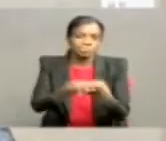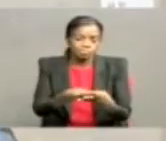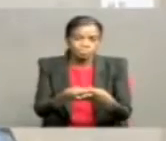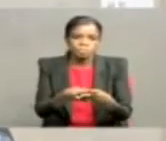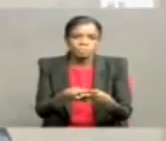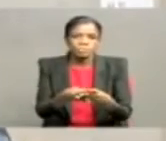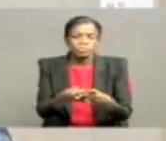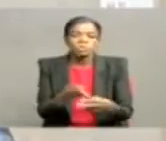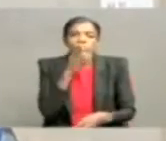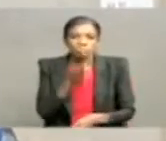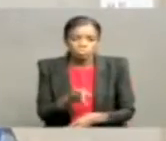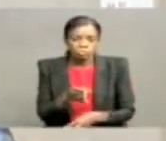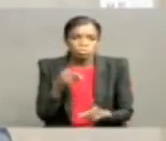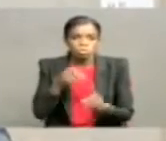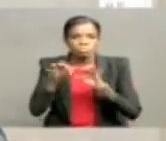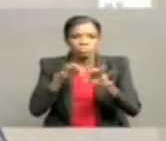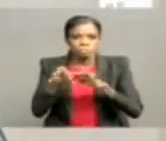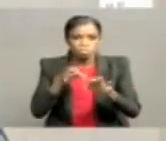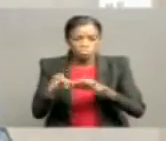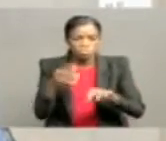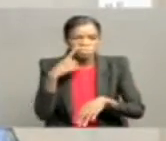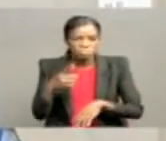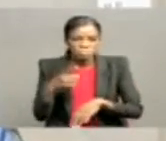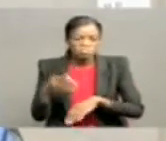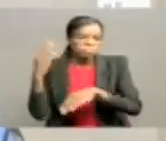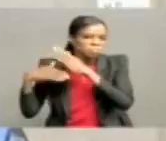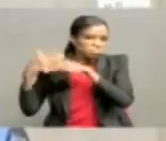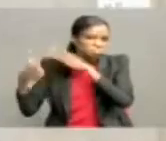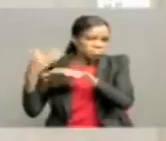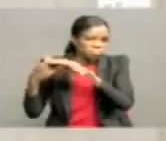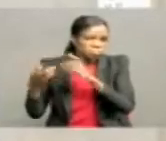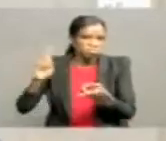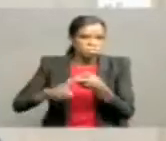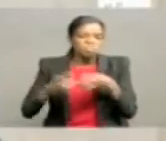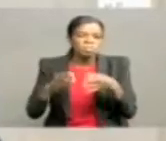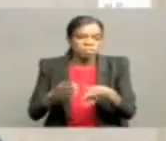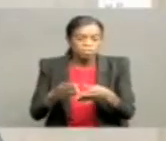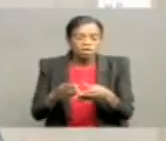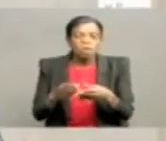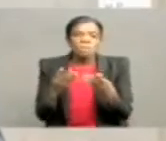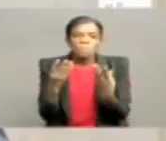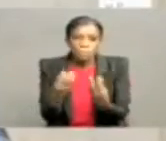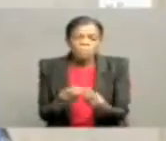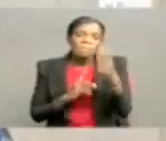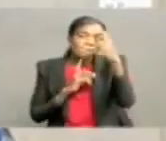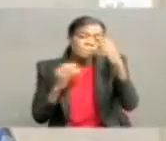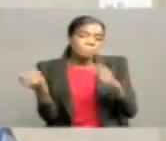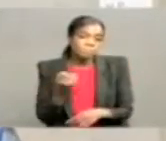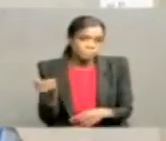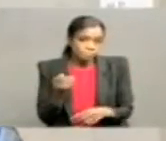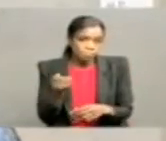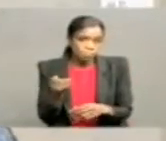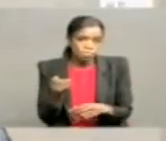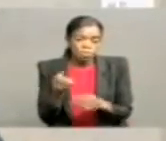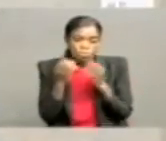Também já trazia, na altura, índices de alcoolemia bastante altos, 174. Que, à